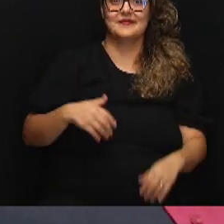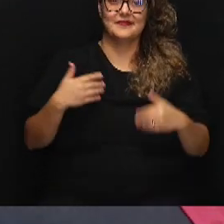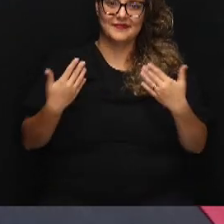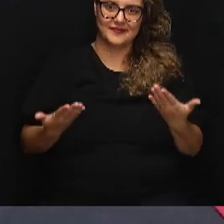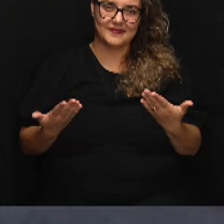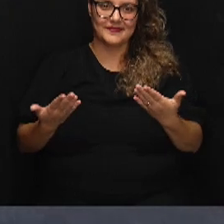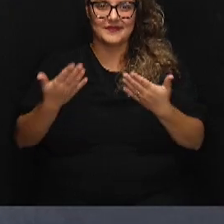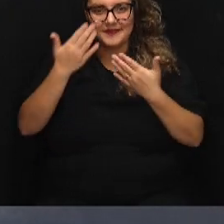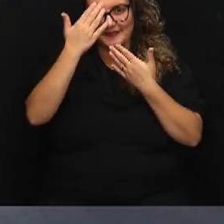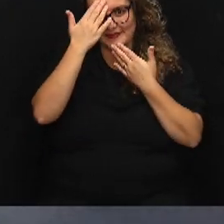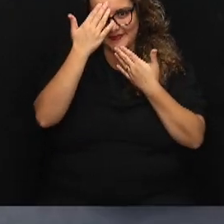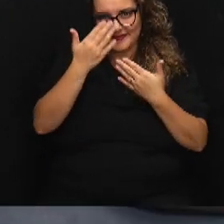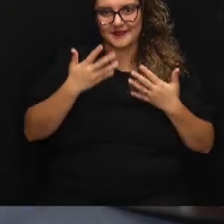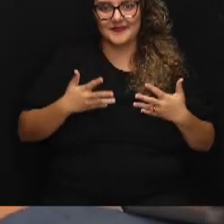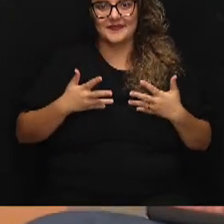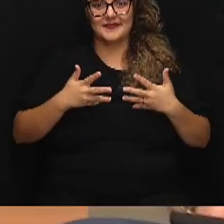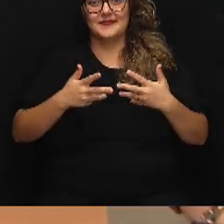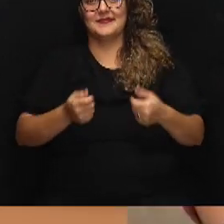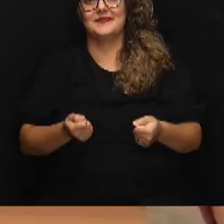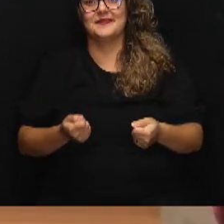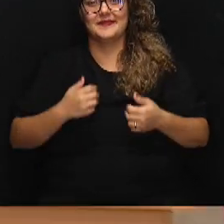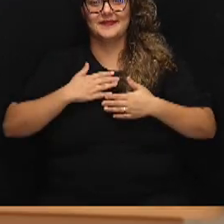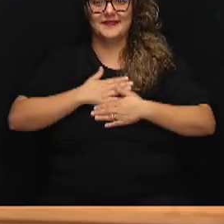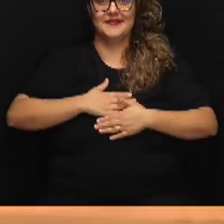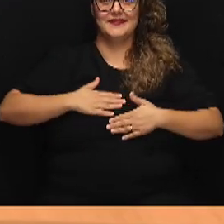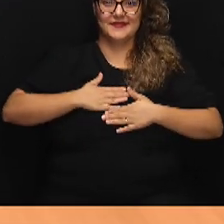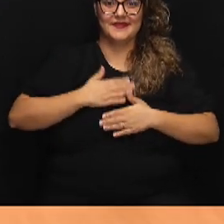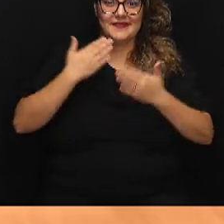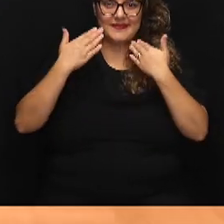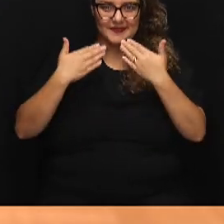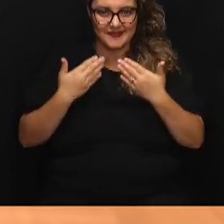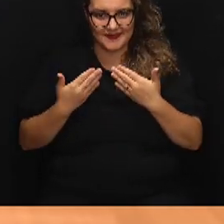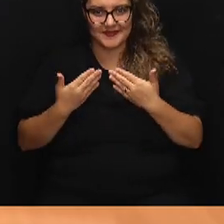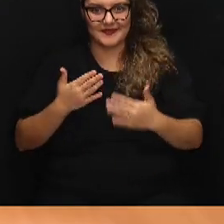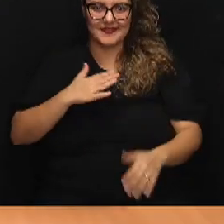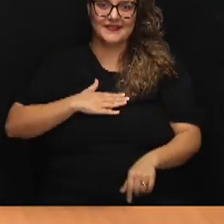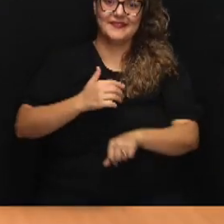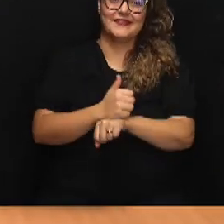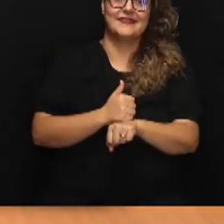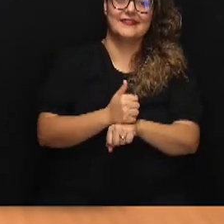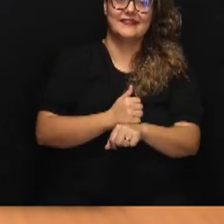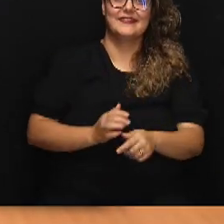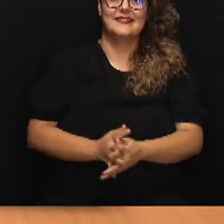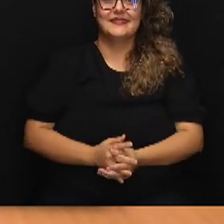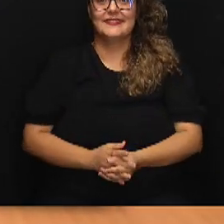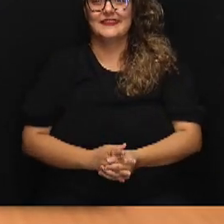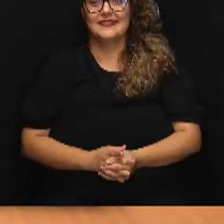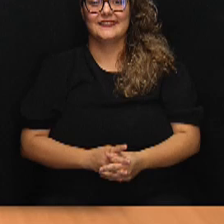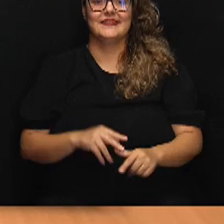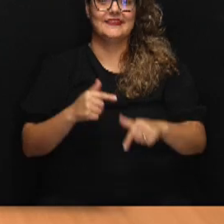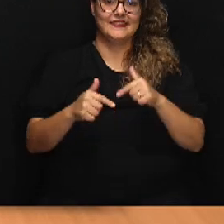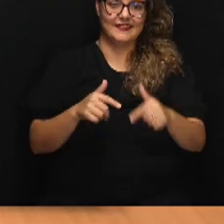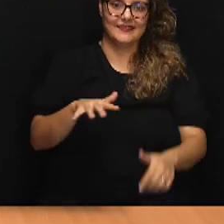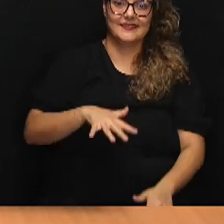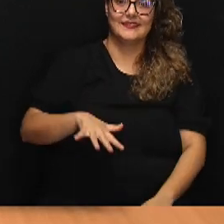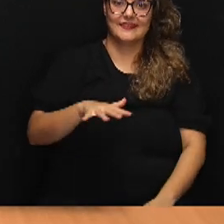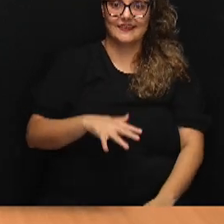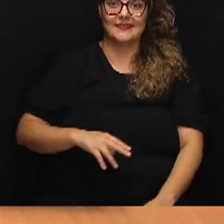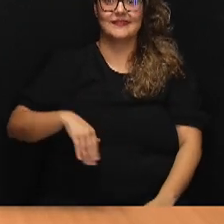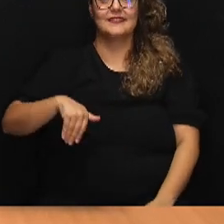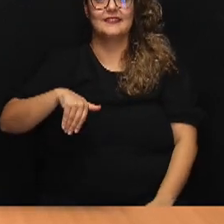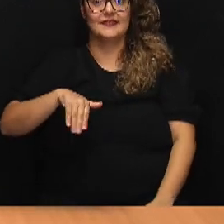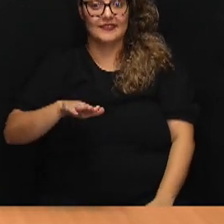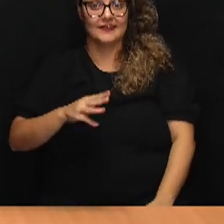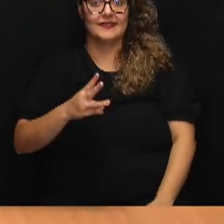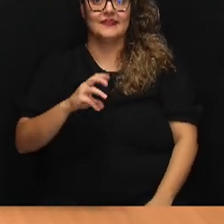Muito obrigada pelo convite. É um grande prazer falar um pouquinho sobre a minha profissão, Eu trabalho na área também já faz mais de